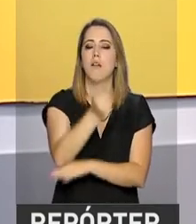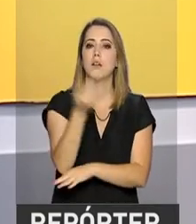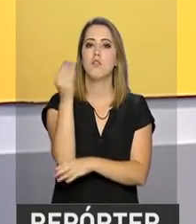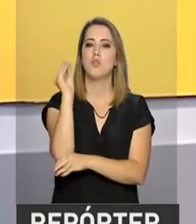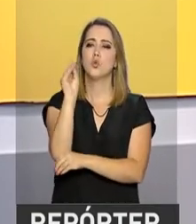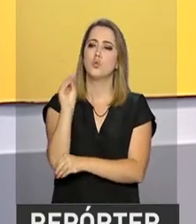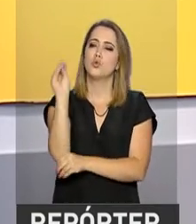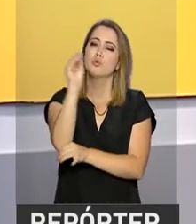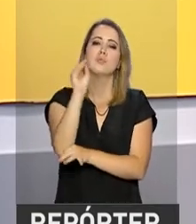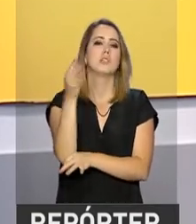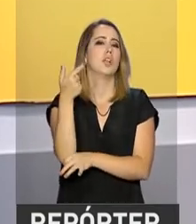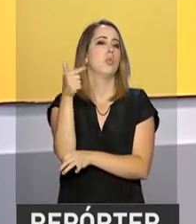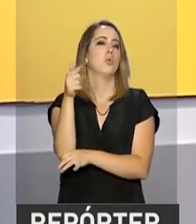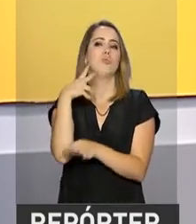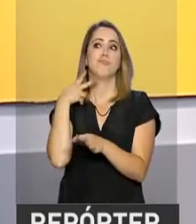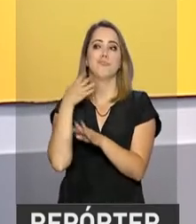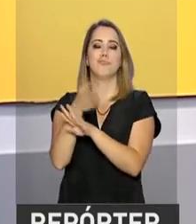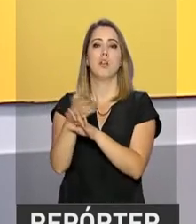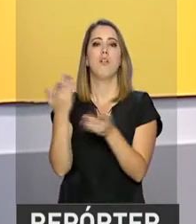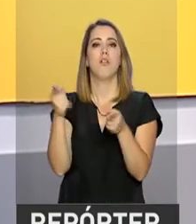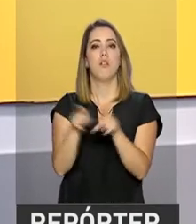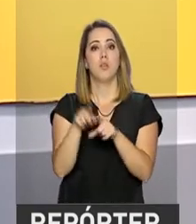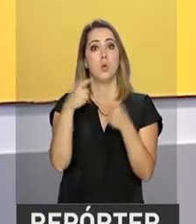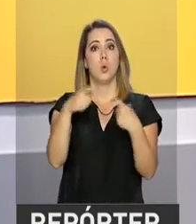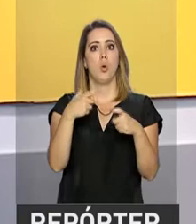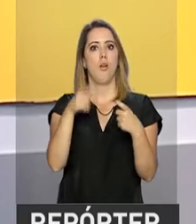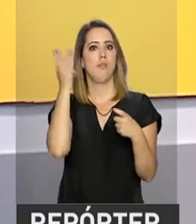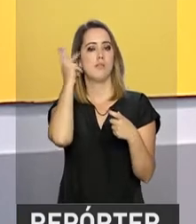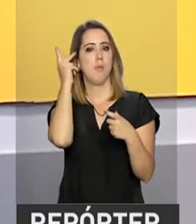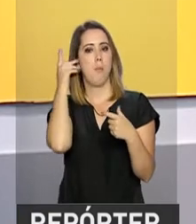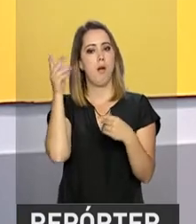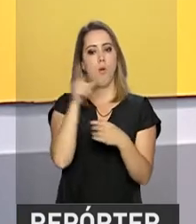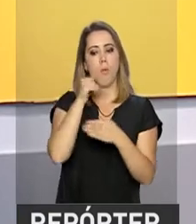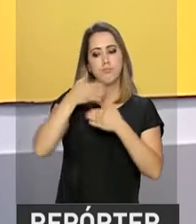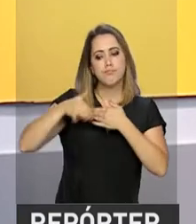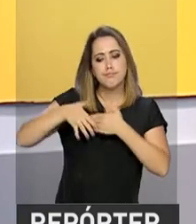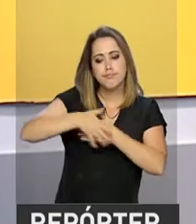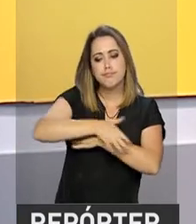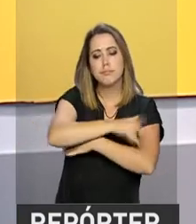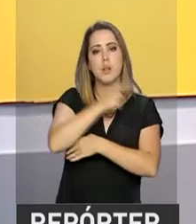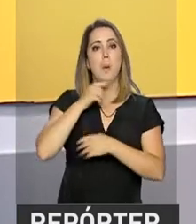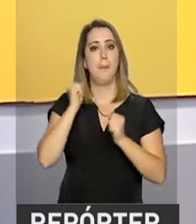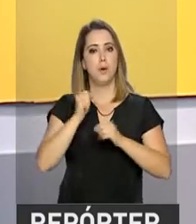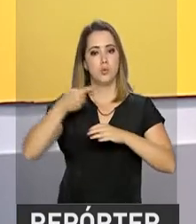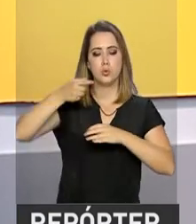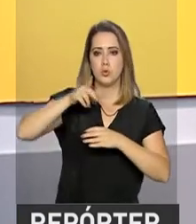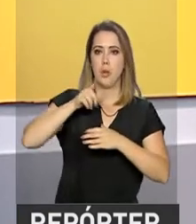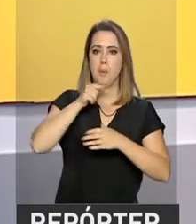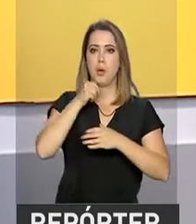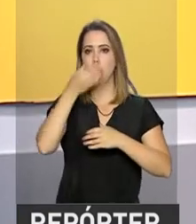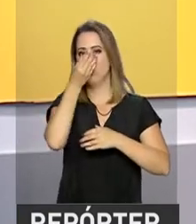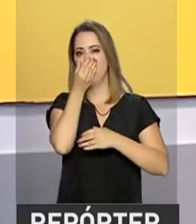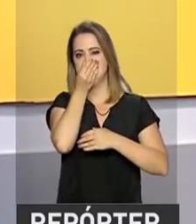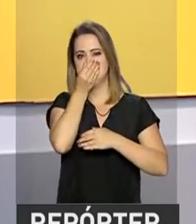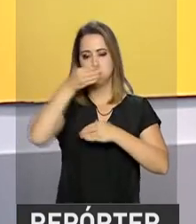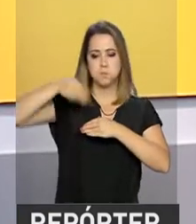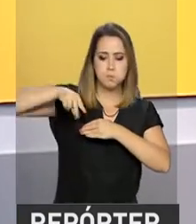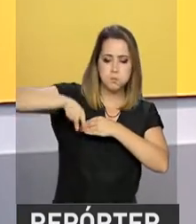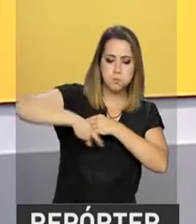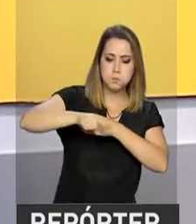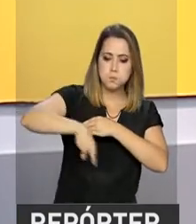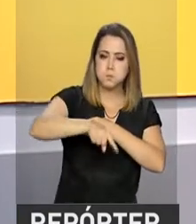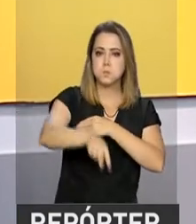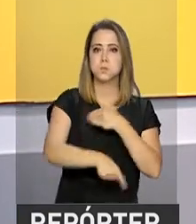público o arquipélago de alcatrazes no litoral de são paulo vai receber atividades de mergulho recreativo e passeios de barco tudo